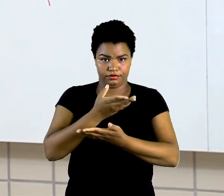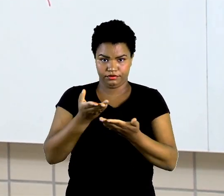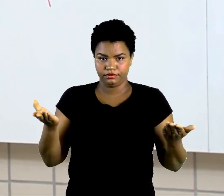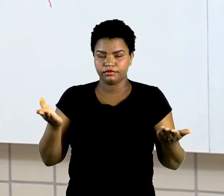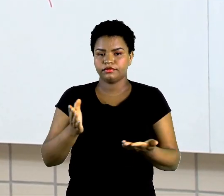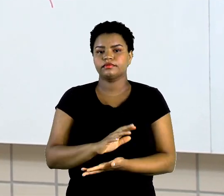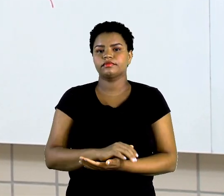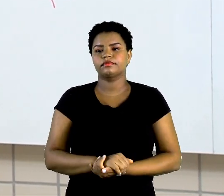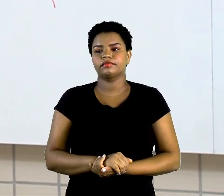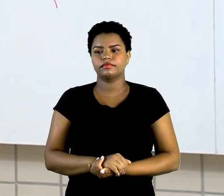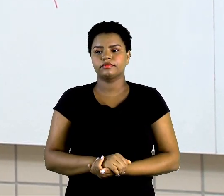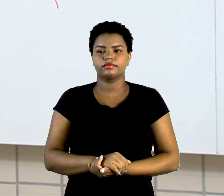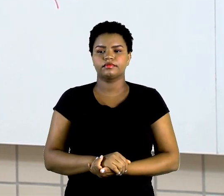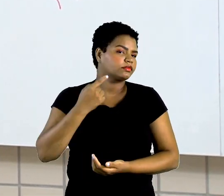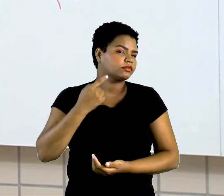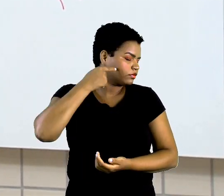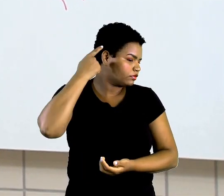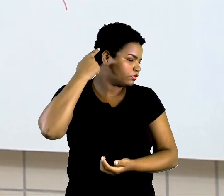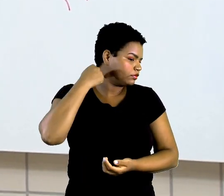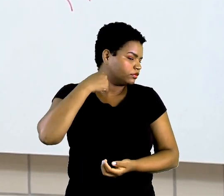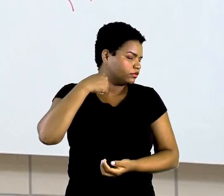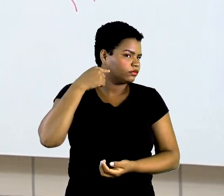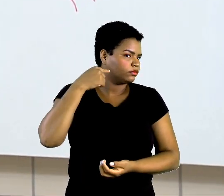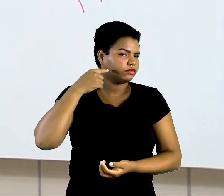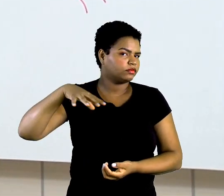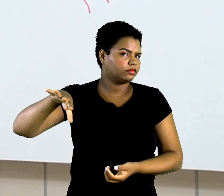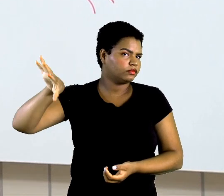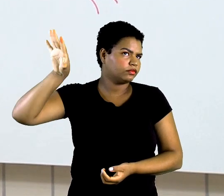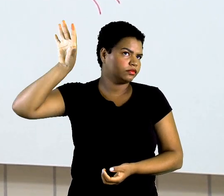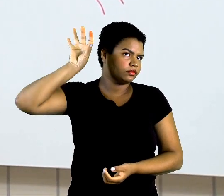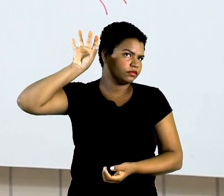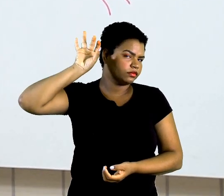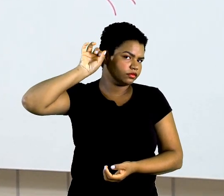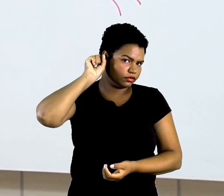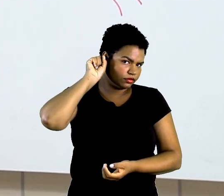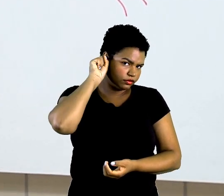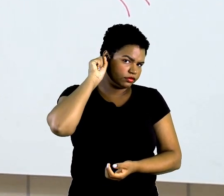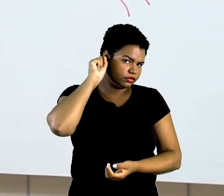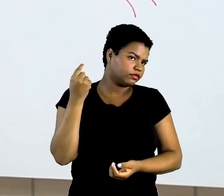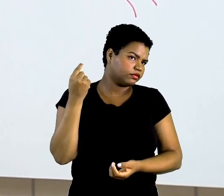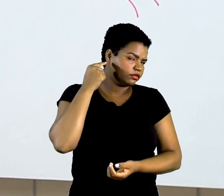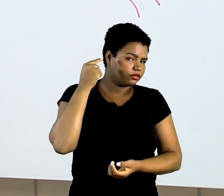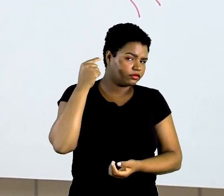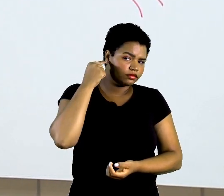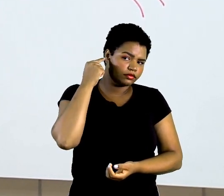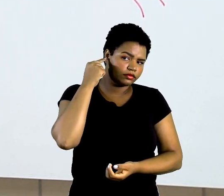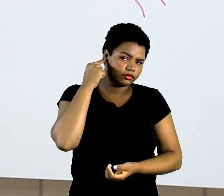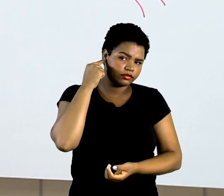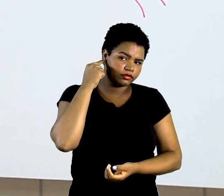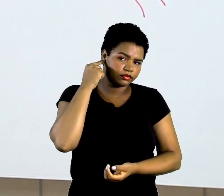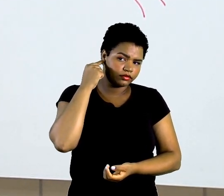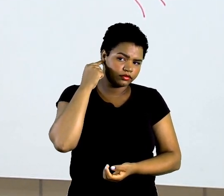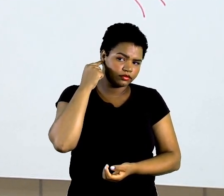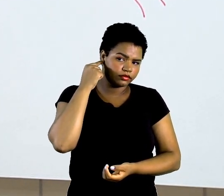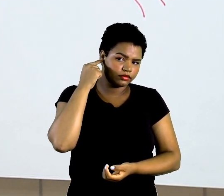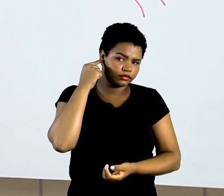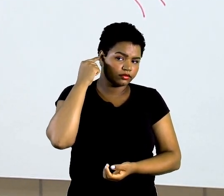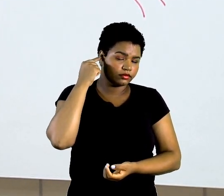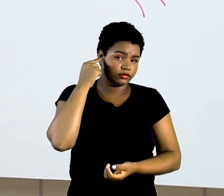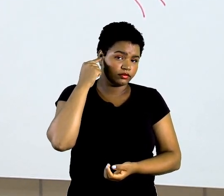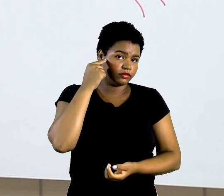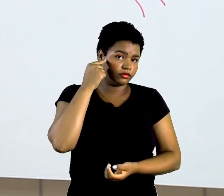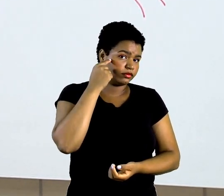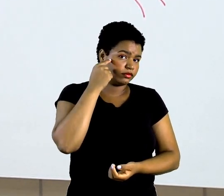a orelha. O som, ele vai entrar por aqui, tá? Vai passar por esse canal e